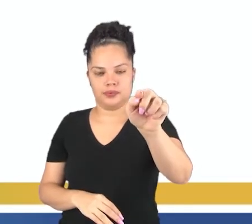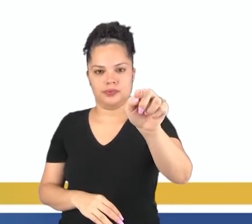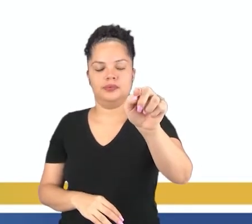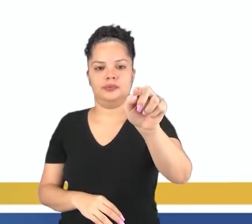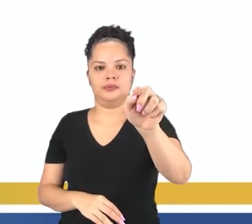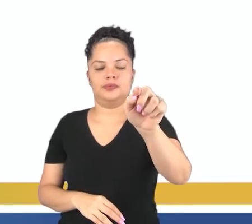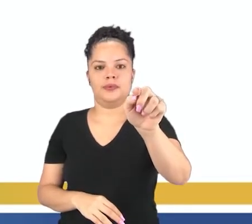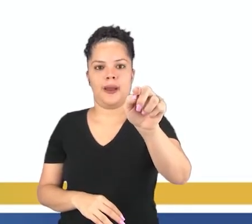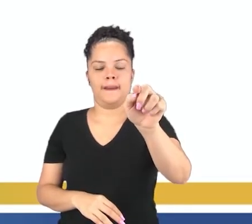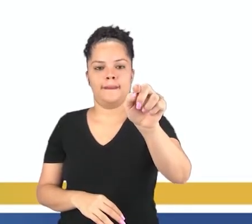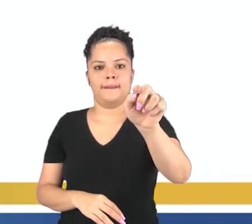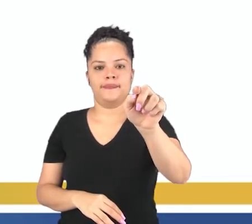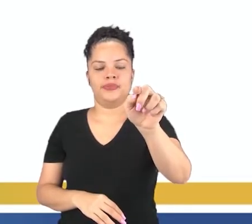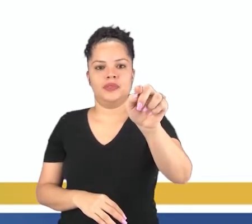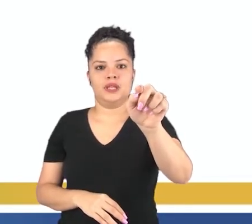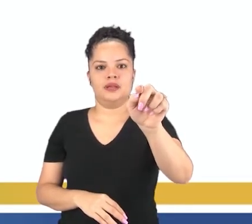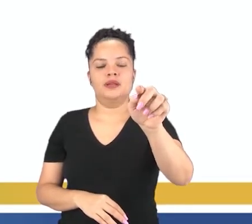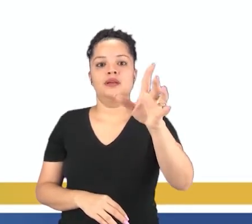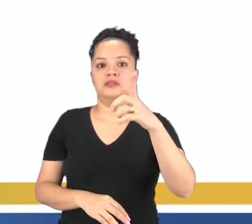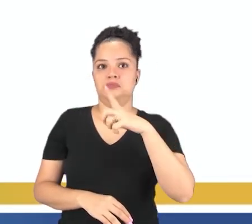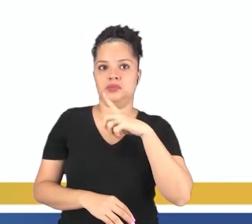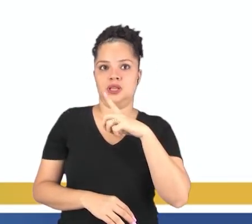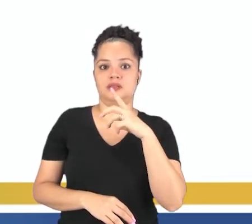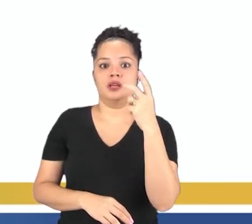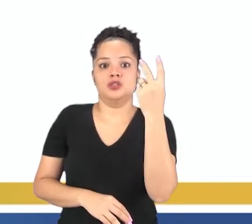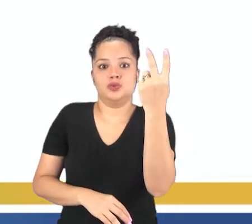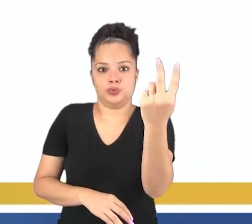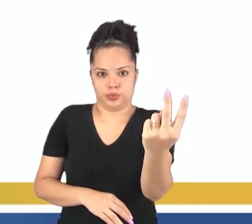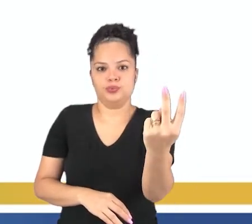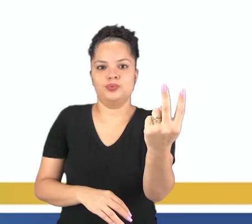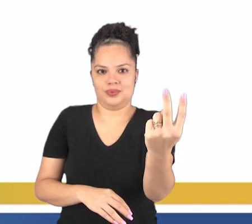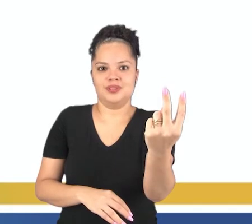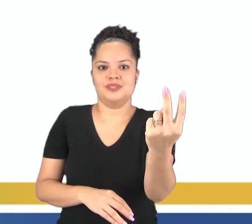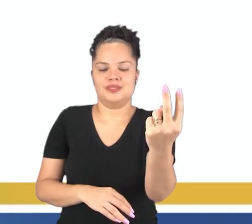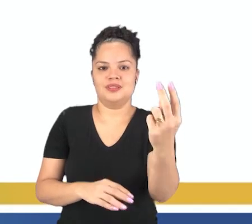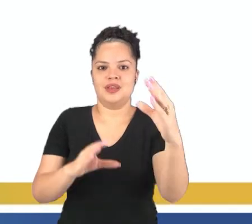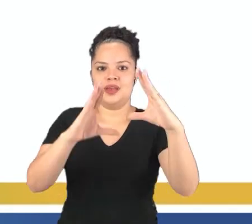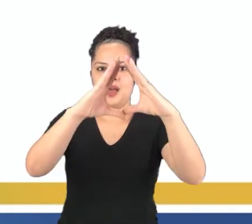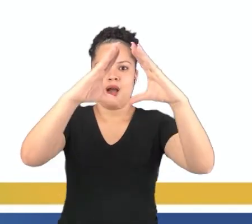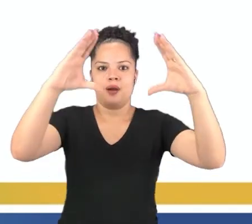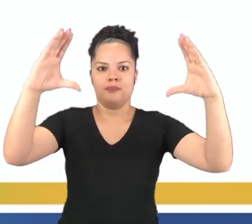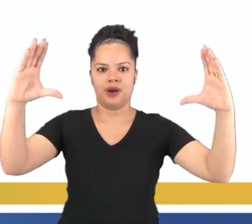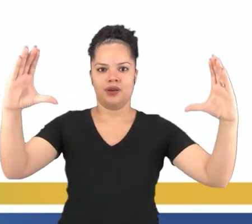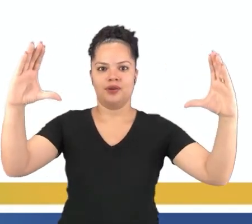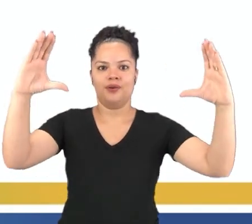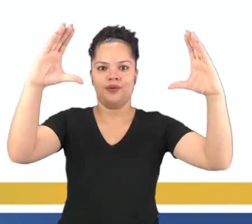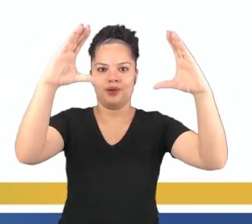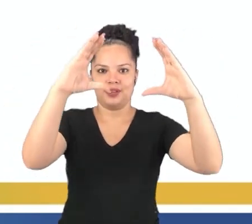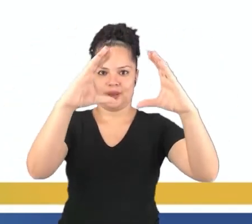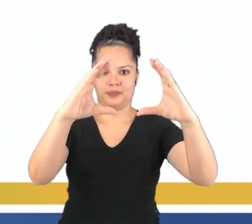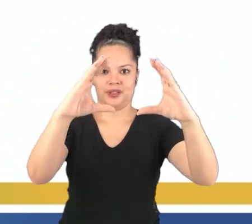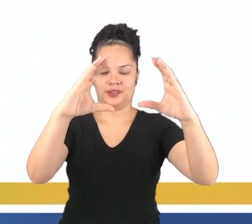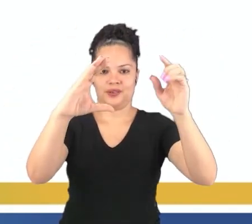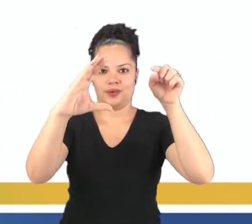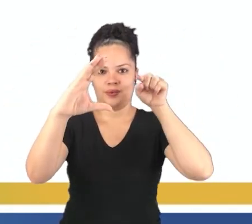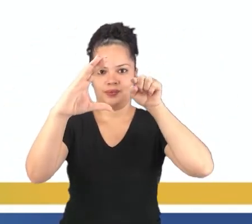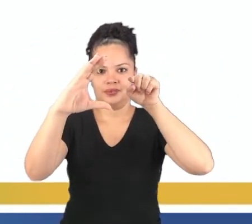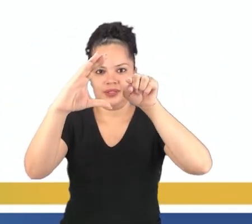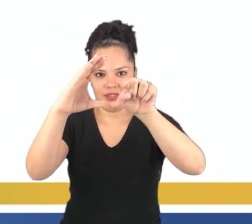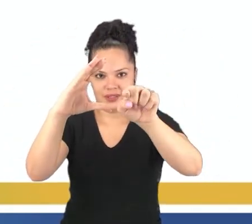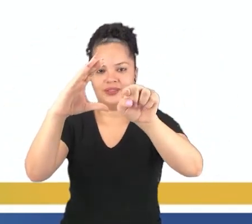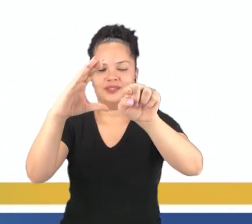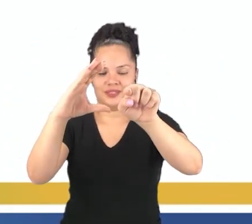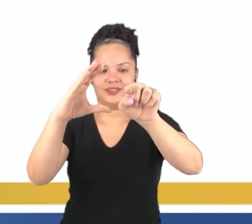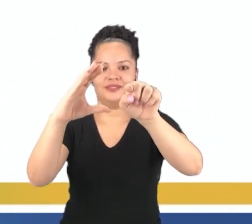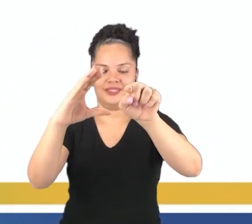centro marcado, ele é o centro tanto da circunferência menor como da circunferência maior. Repare que elas são internas, né? Só que nesse